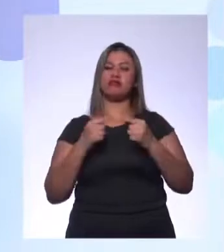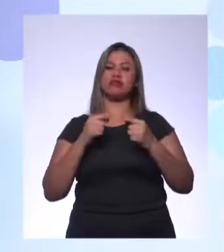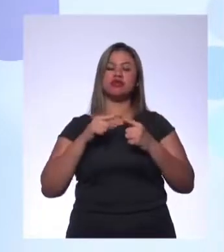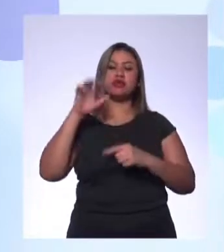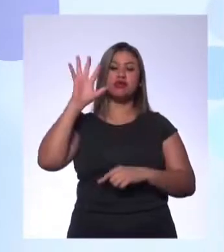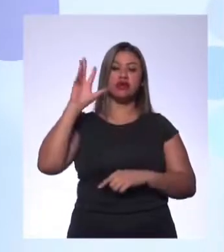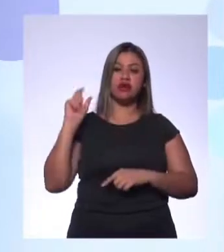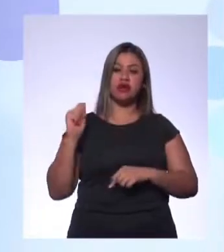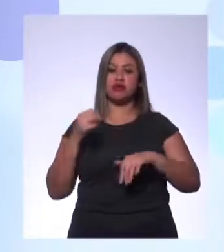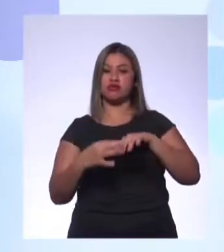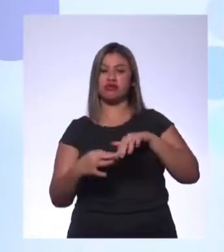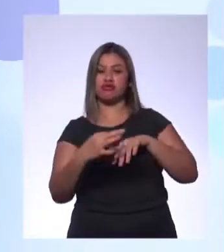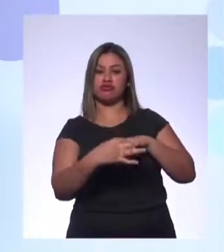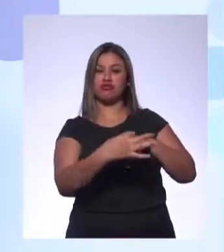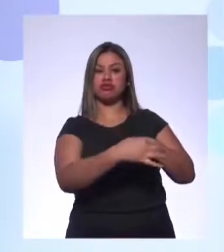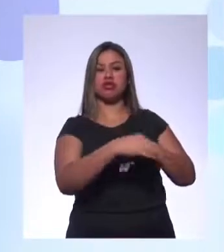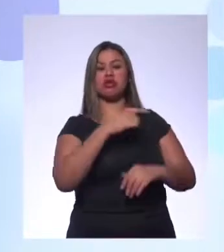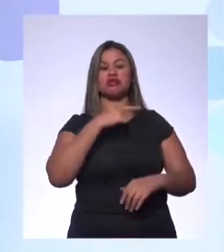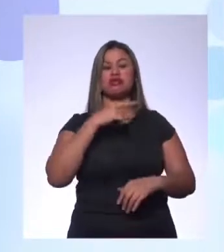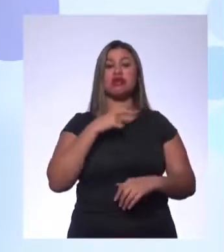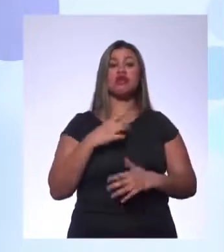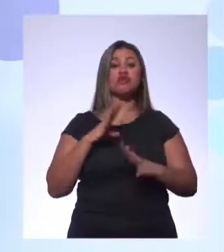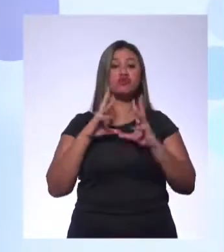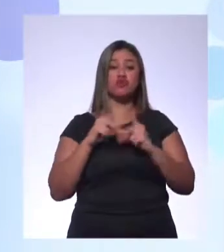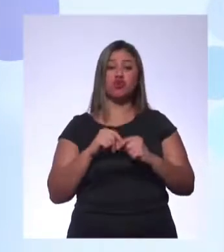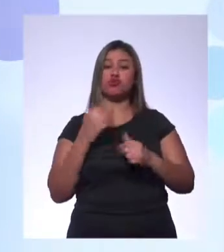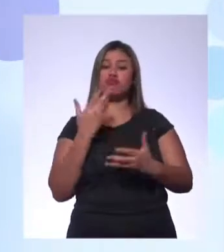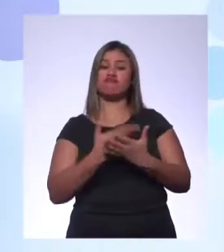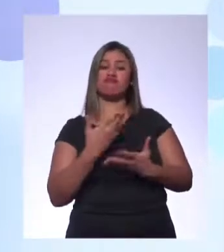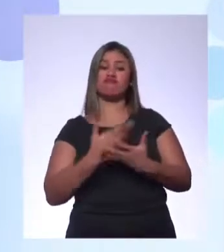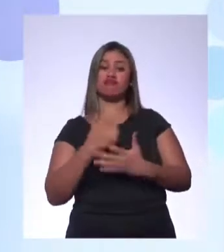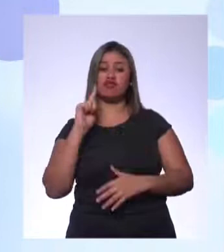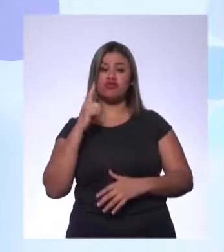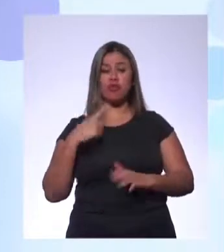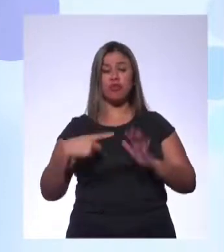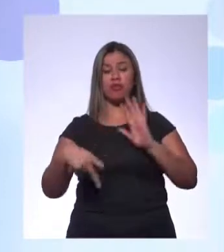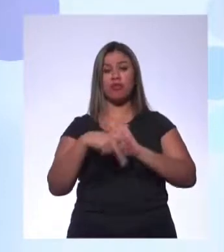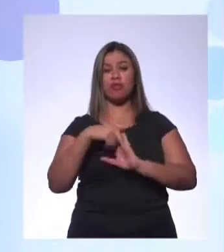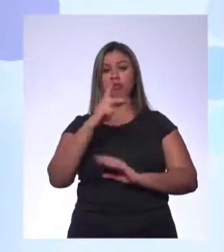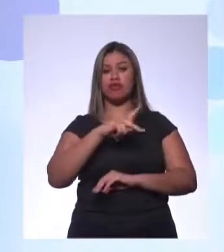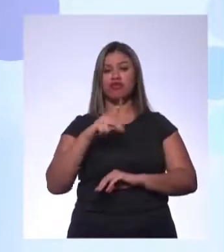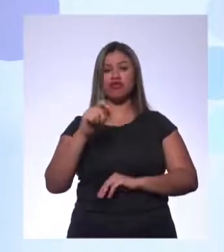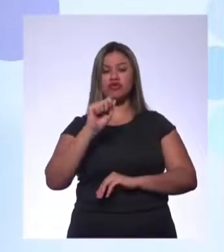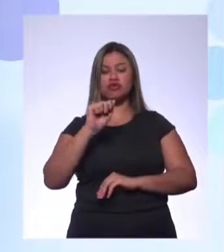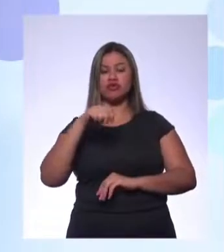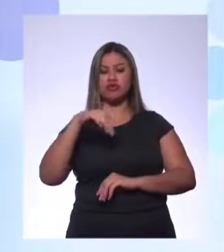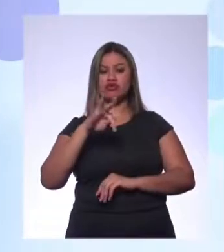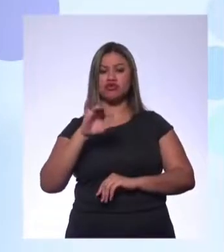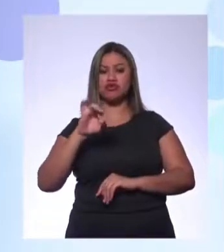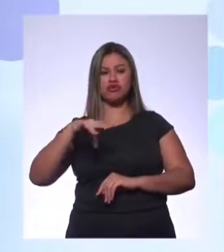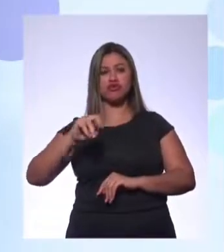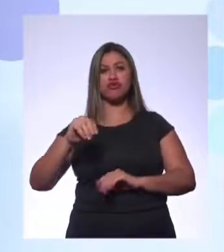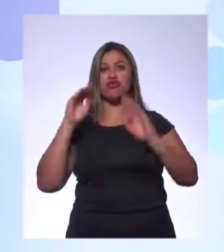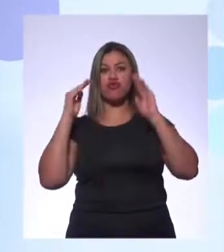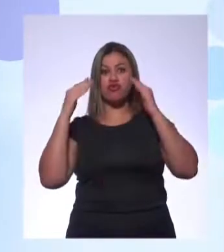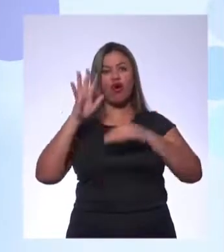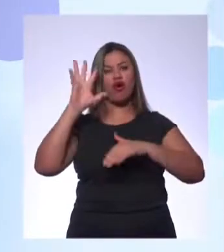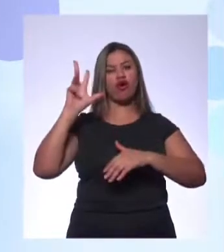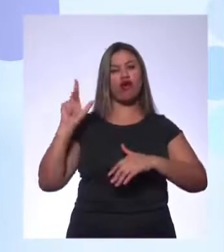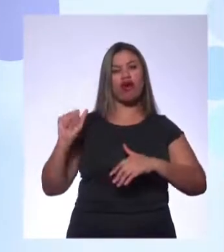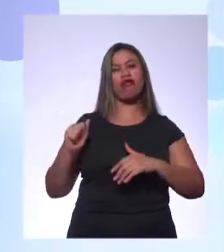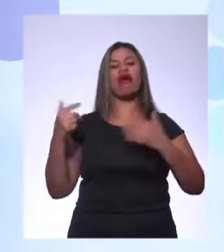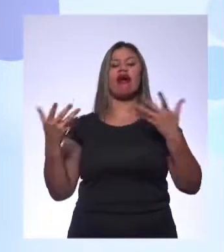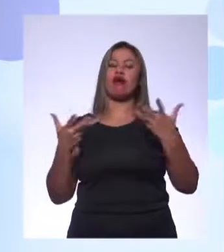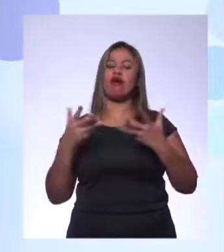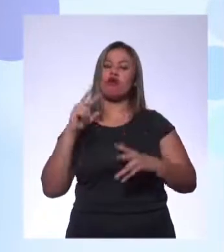continente africano. Todas as aulas de geografia com o professor Antônio foram dedicadas à África, e agora a gente vai fazer uma